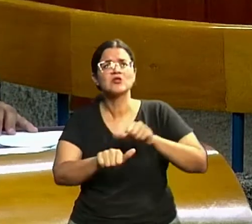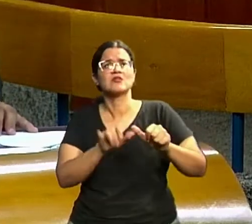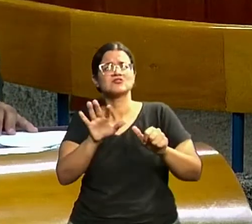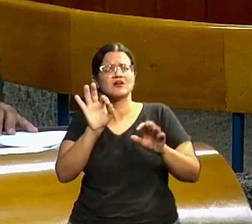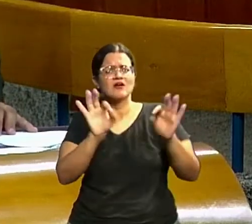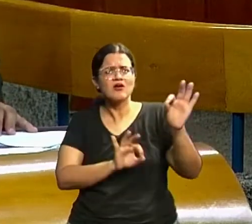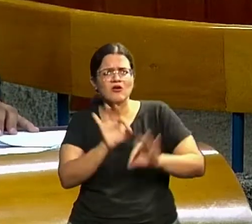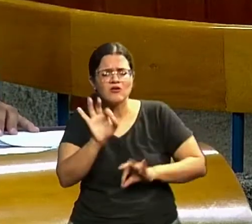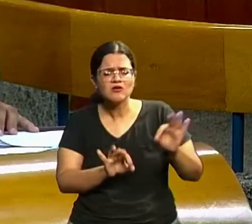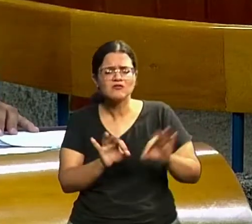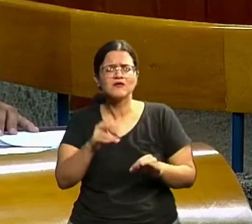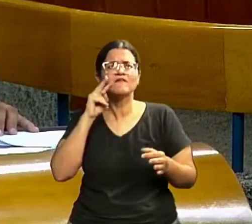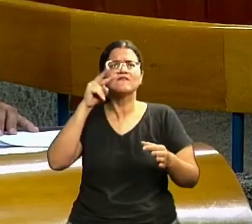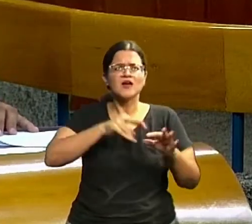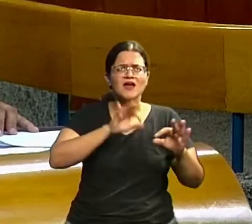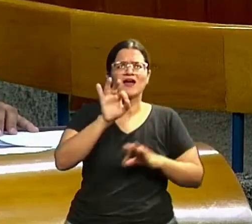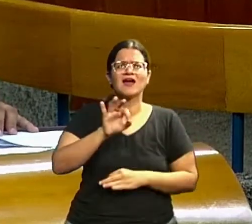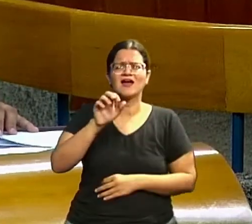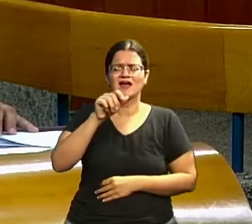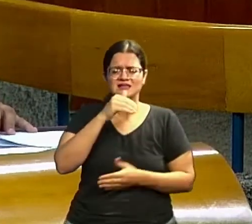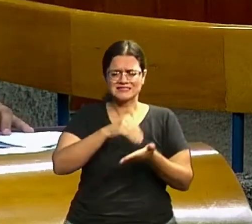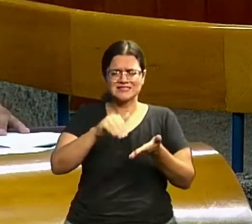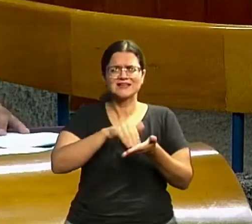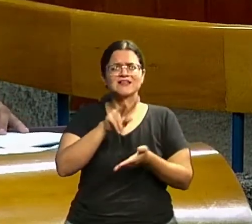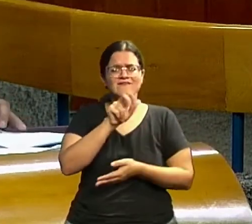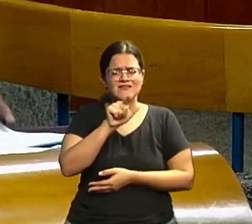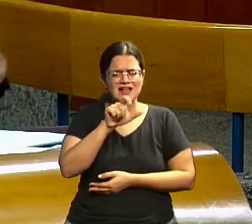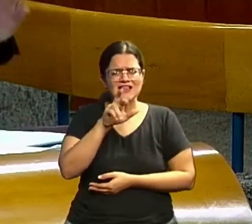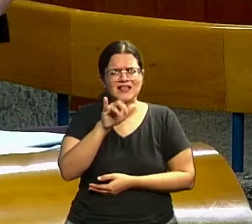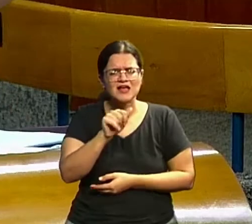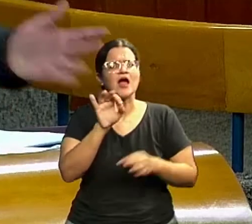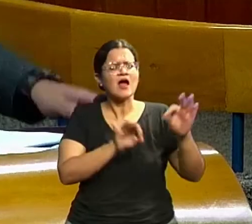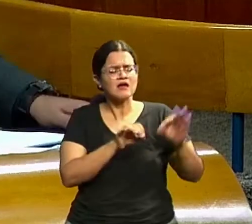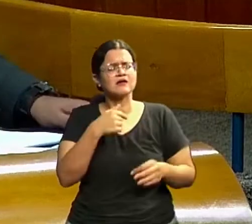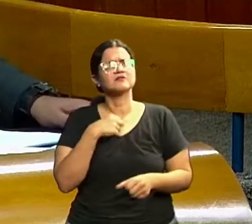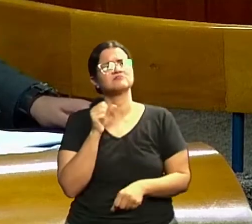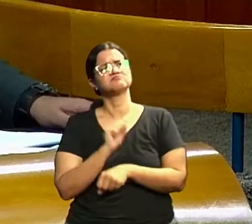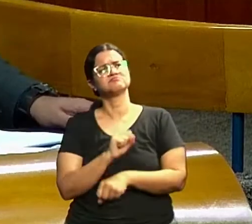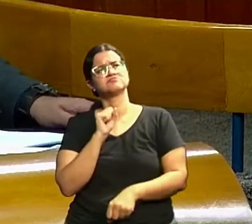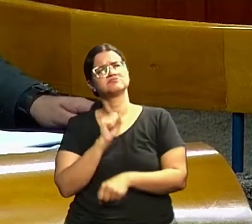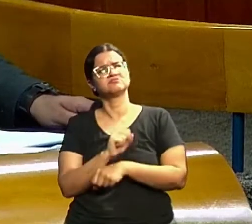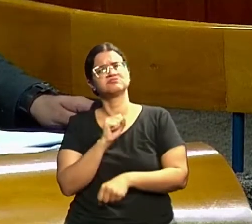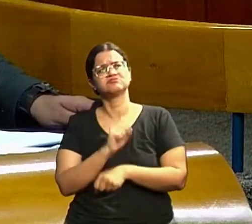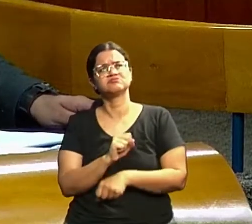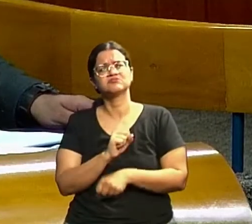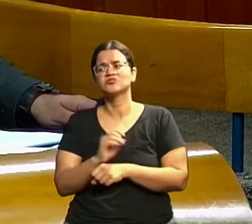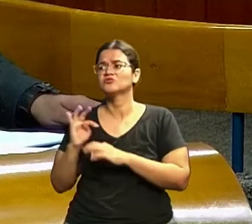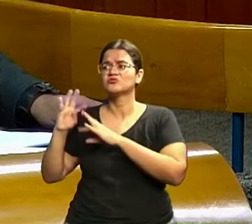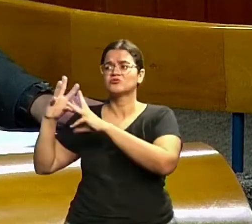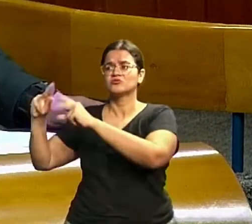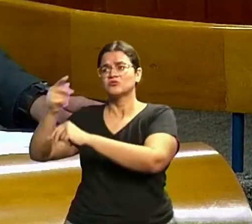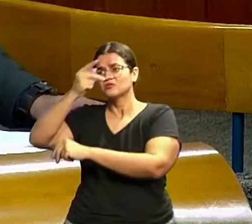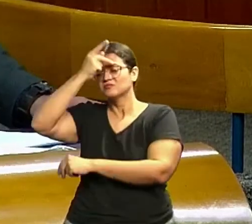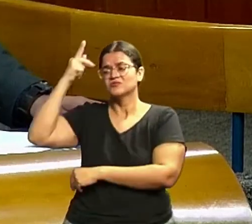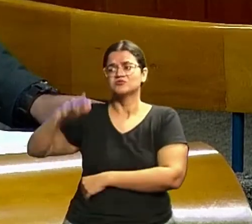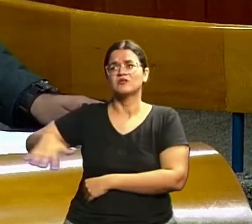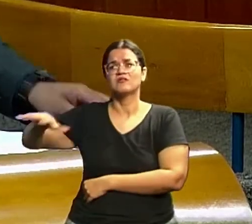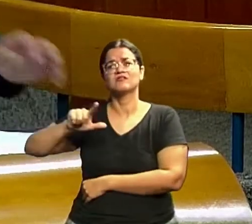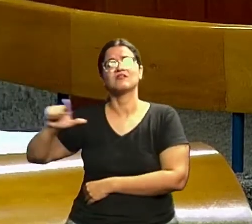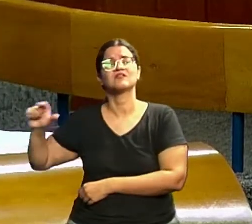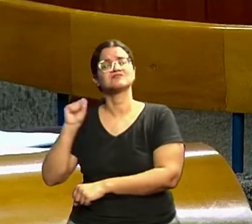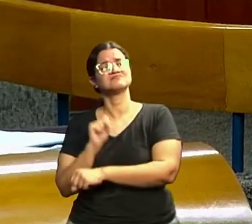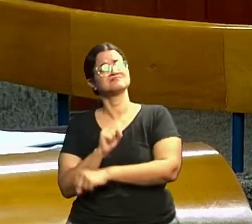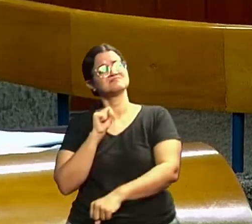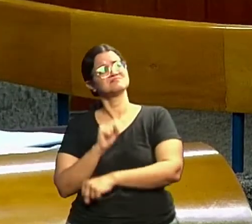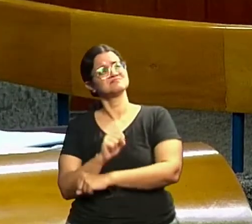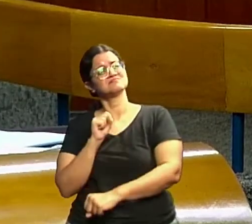refeitas, reanalisadas pela secretária Valéria Peterson, e eu aguardo, como toda a comunidade da região leste, de